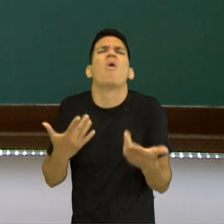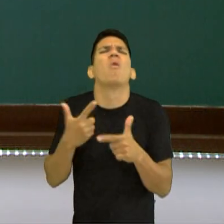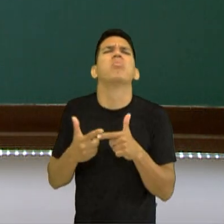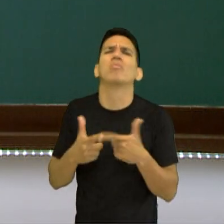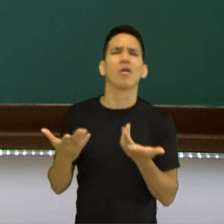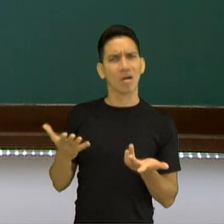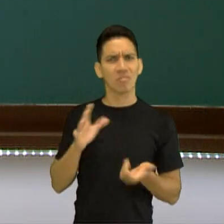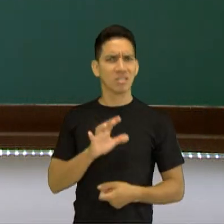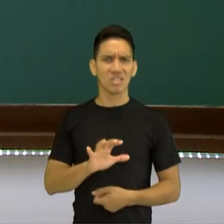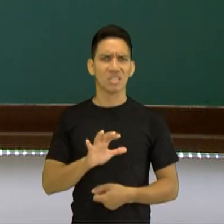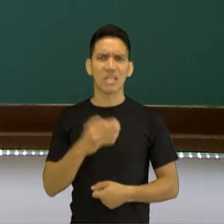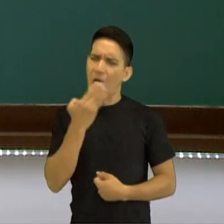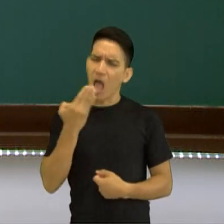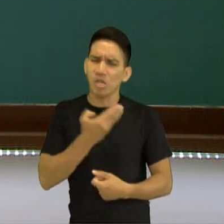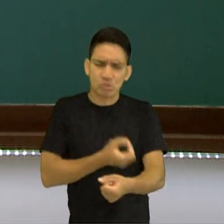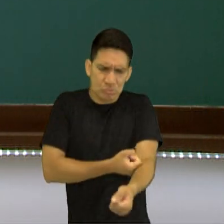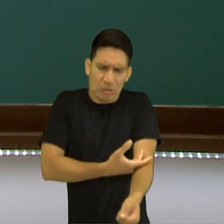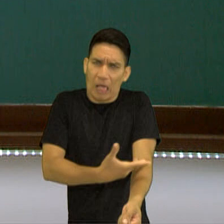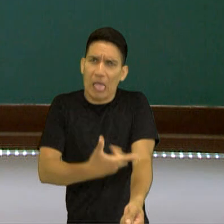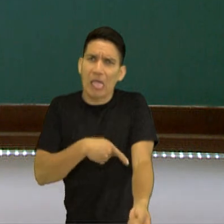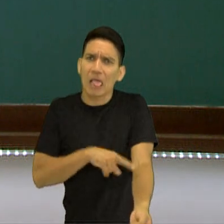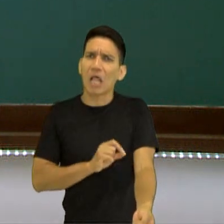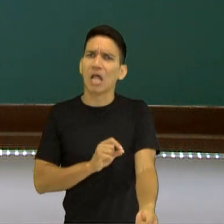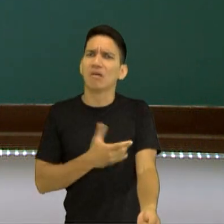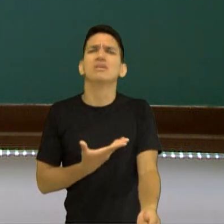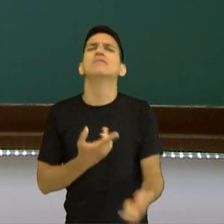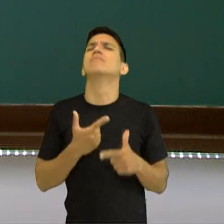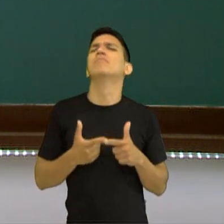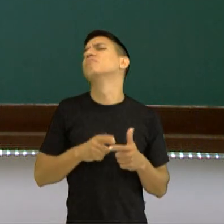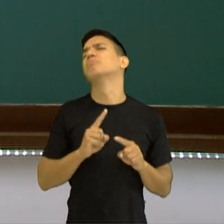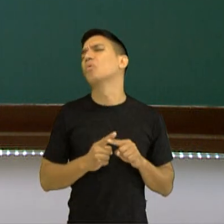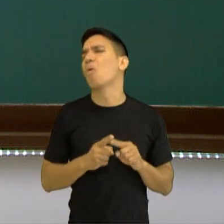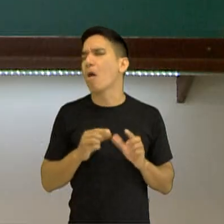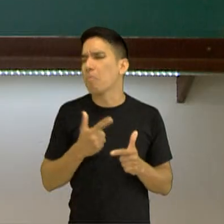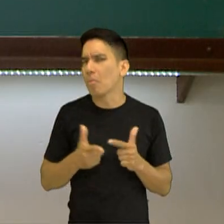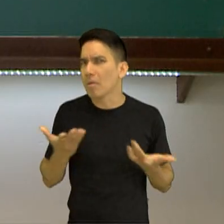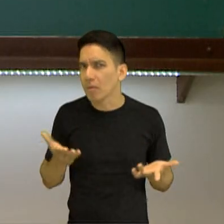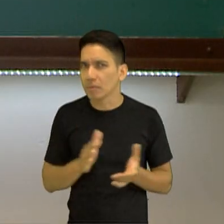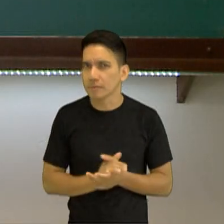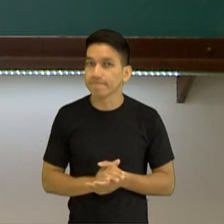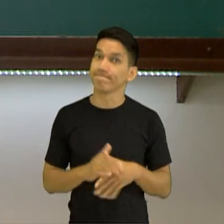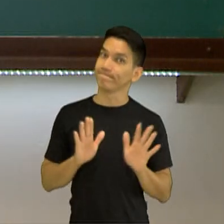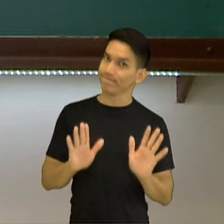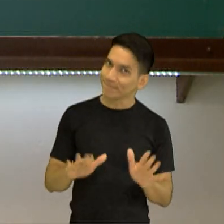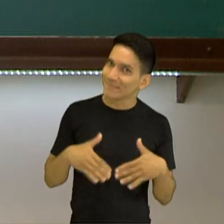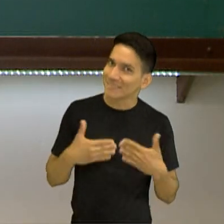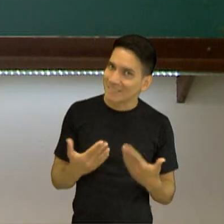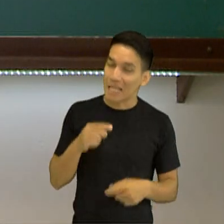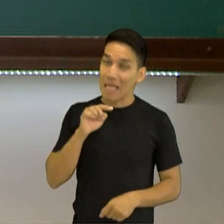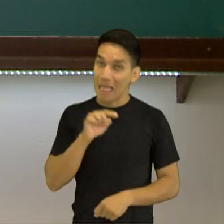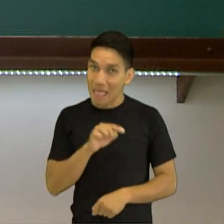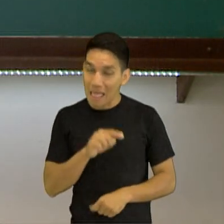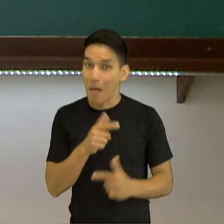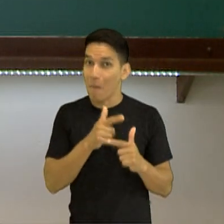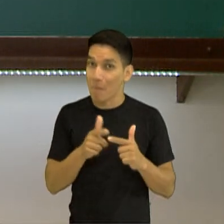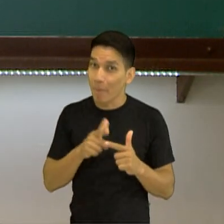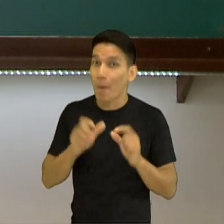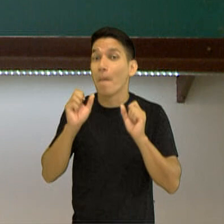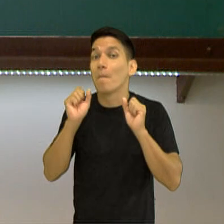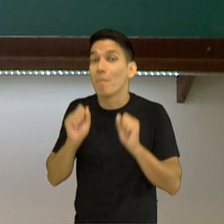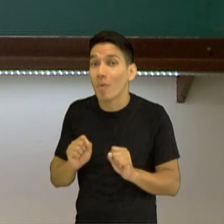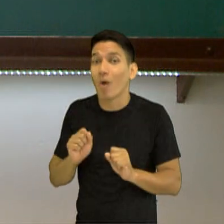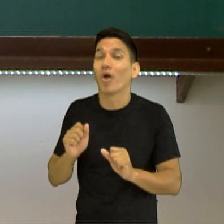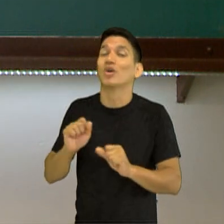do nível de açúcar no sangue, na corrente sanguínea estar elevado? O problema é que isso pode gerar